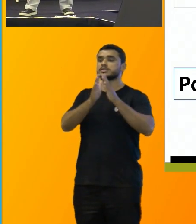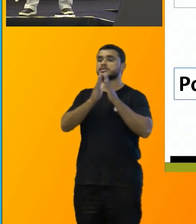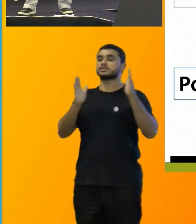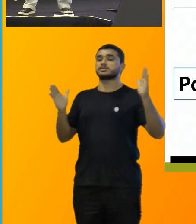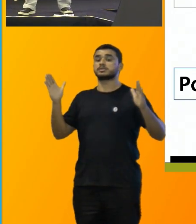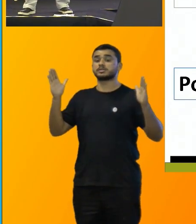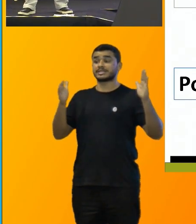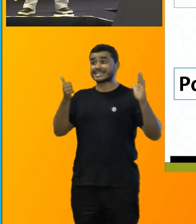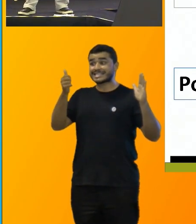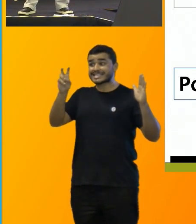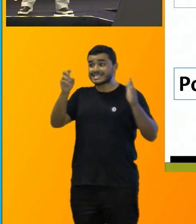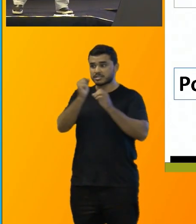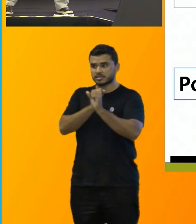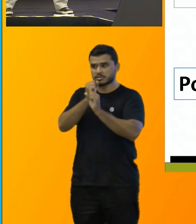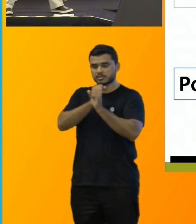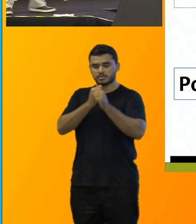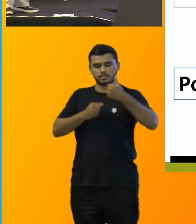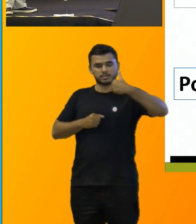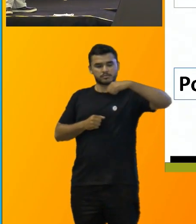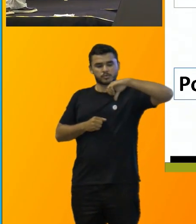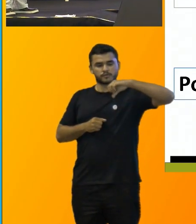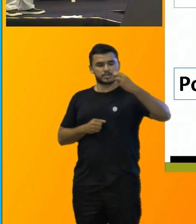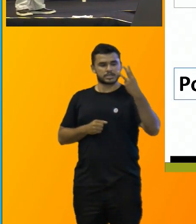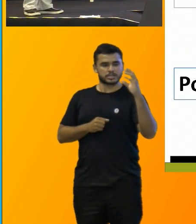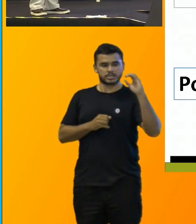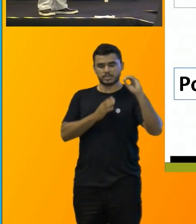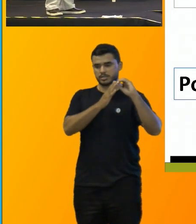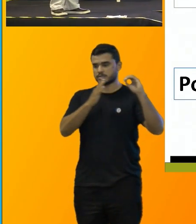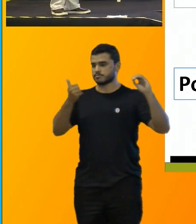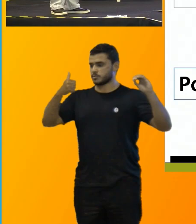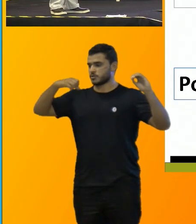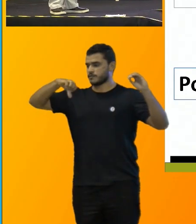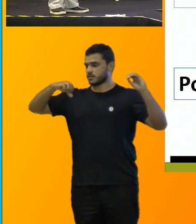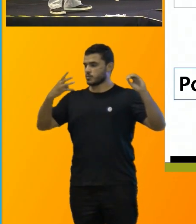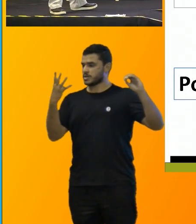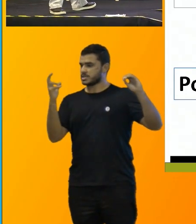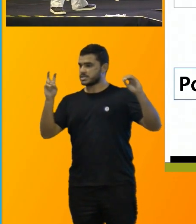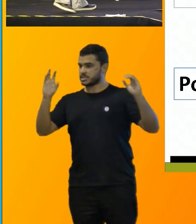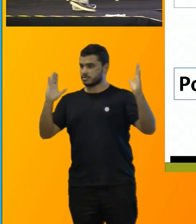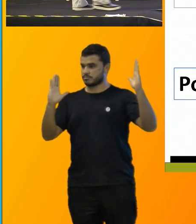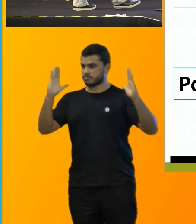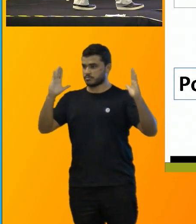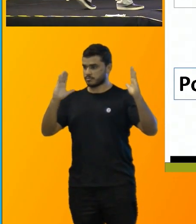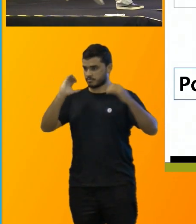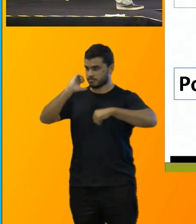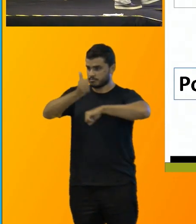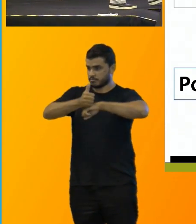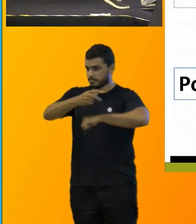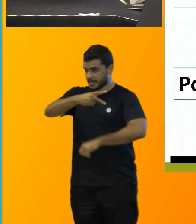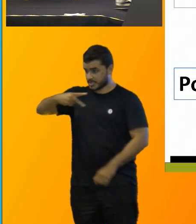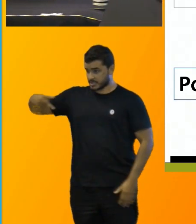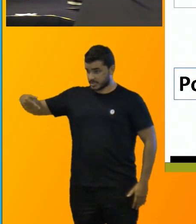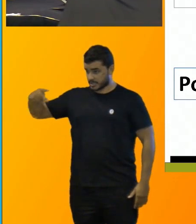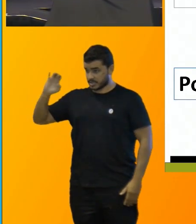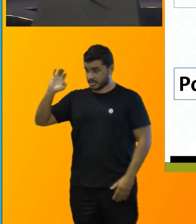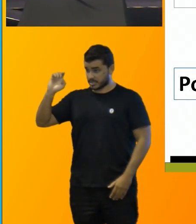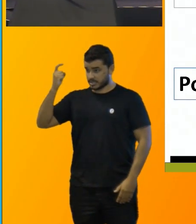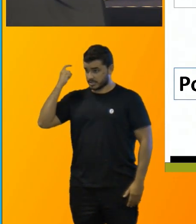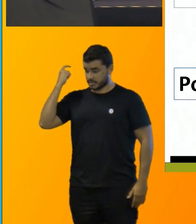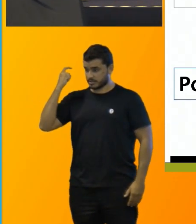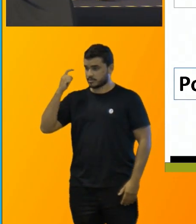anos? 15. De 1930 a 1945. A gente divide tecnicamente